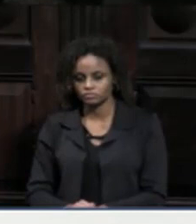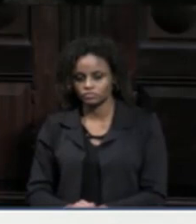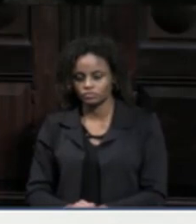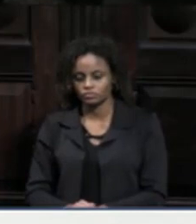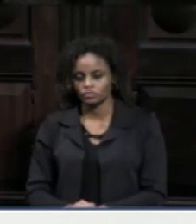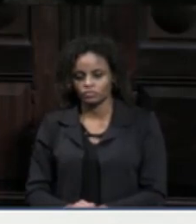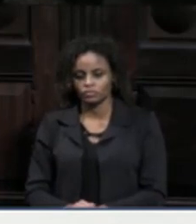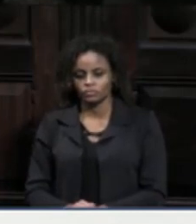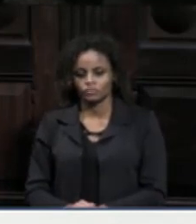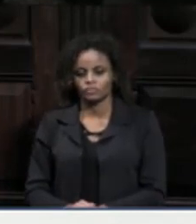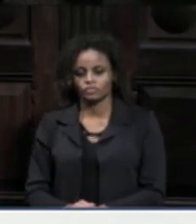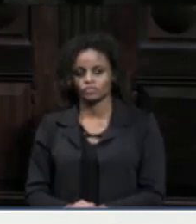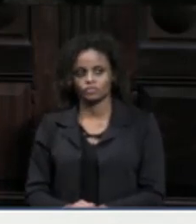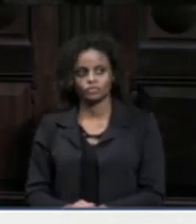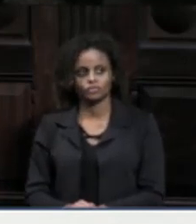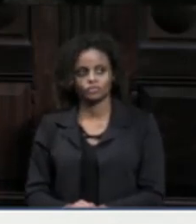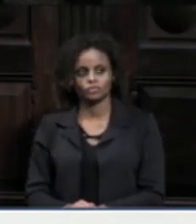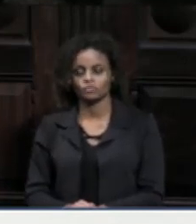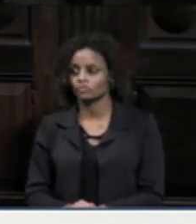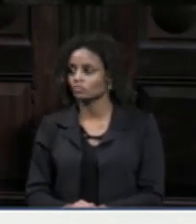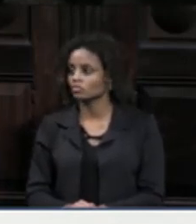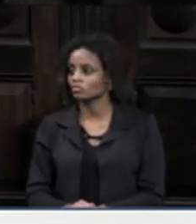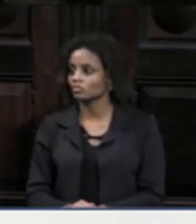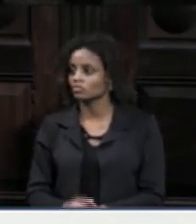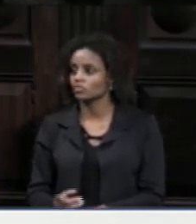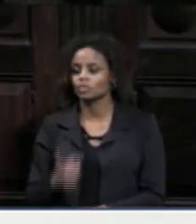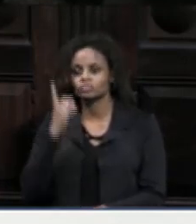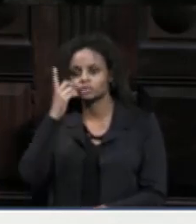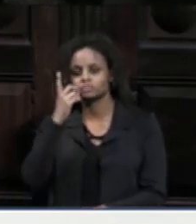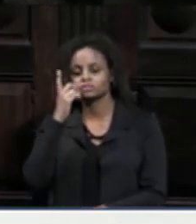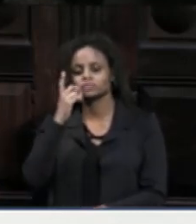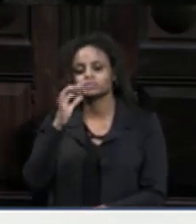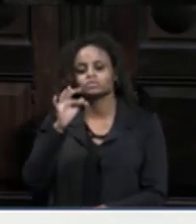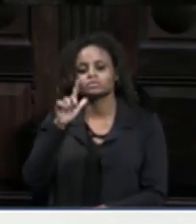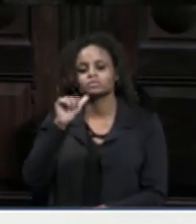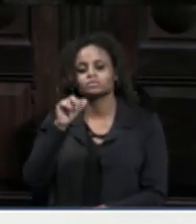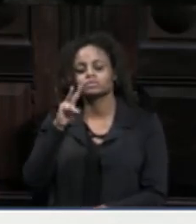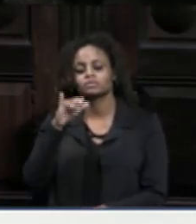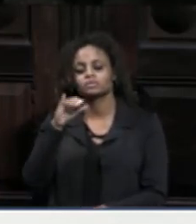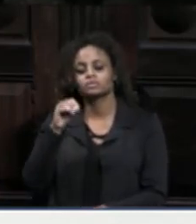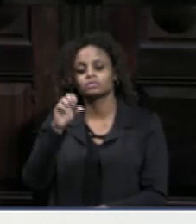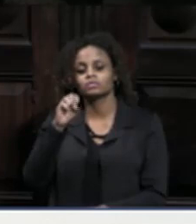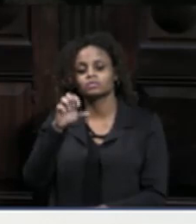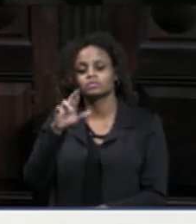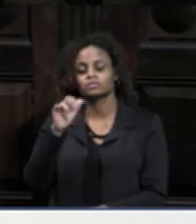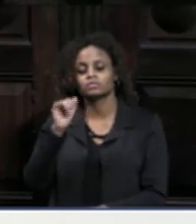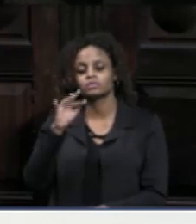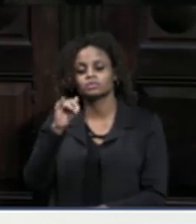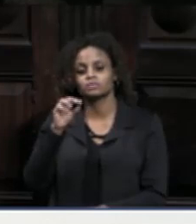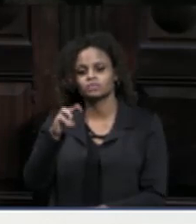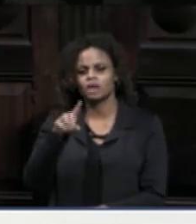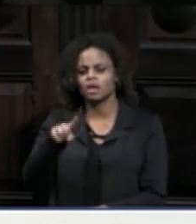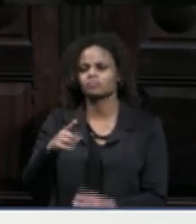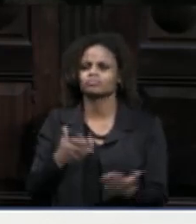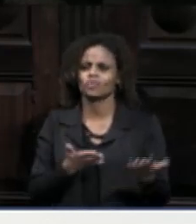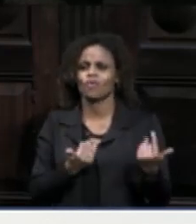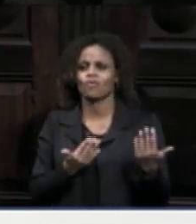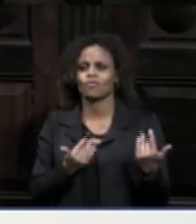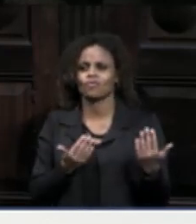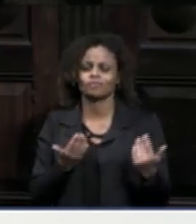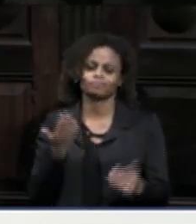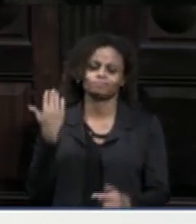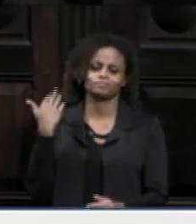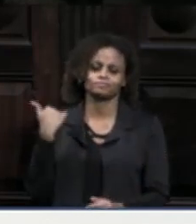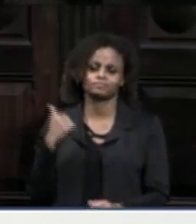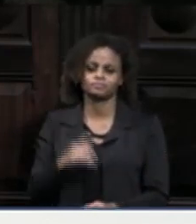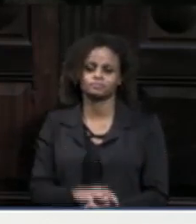seguramente o deputado Flávio Serafini era ainda muito jovem,